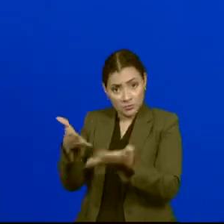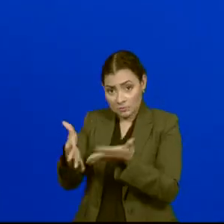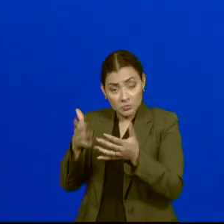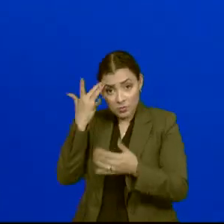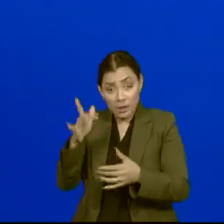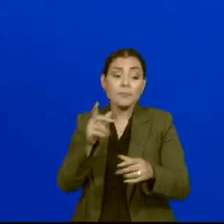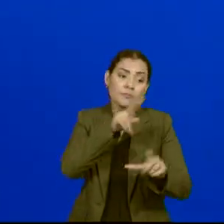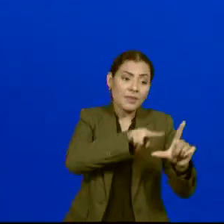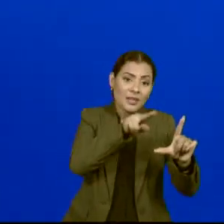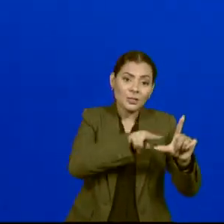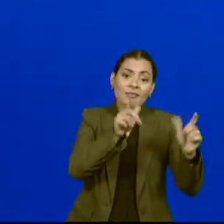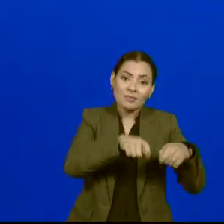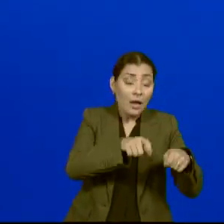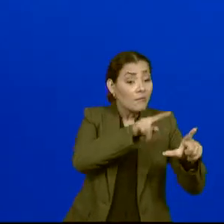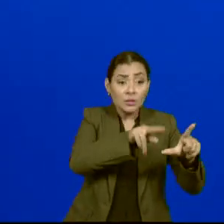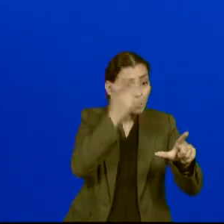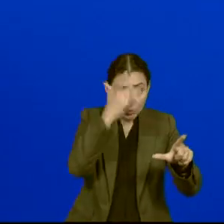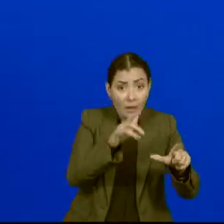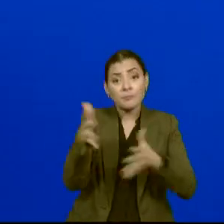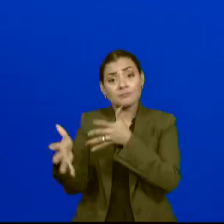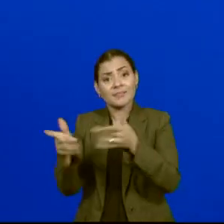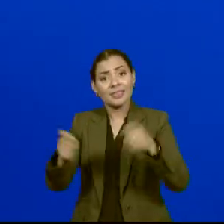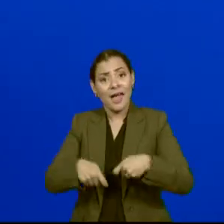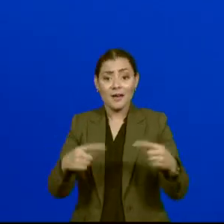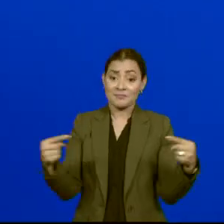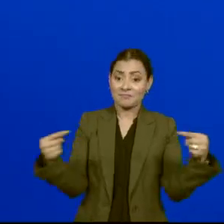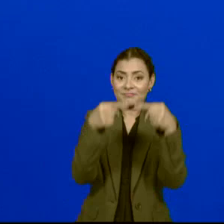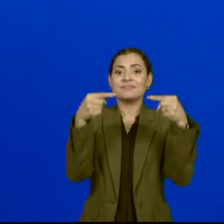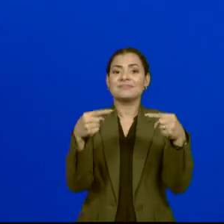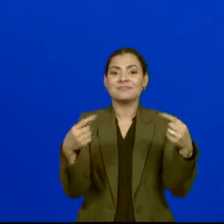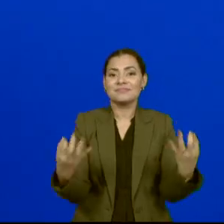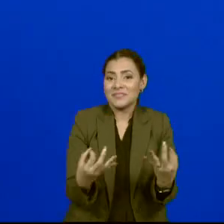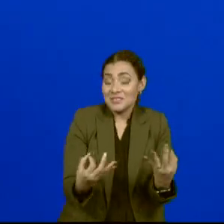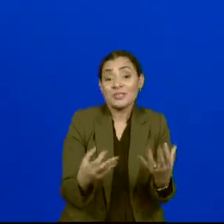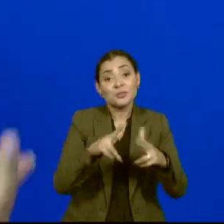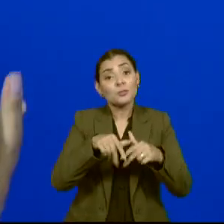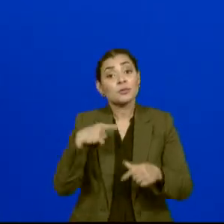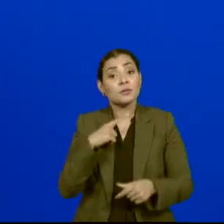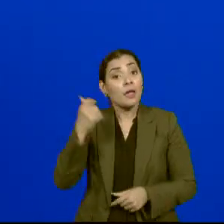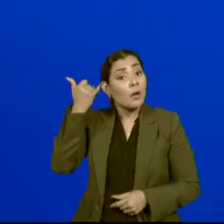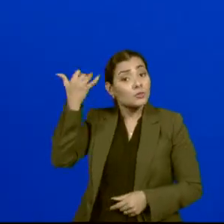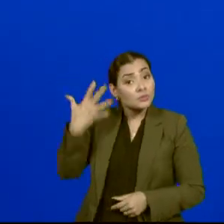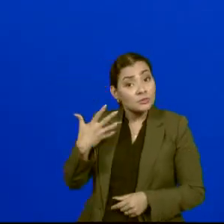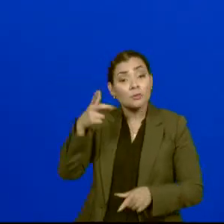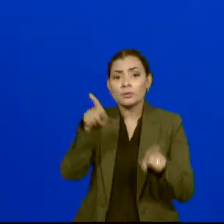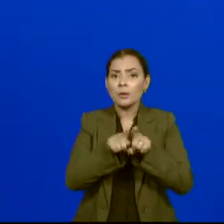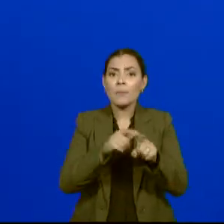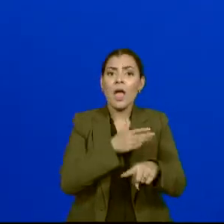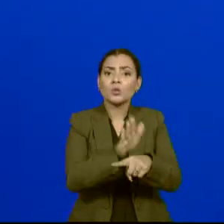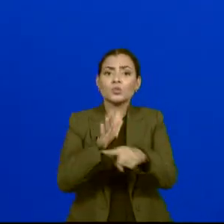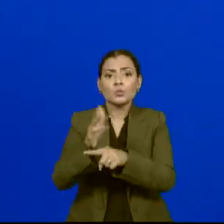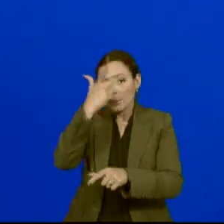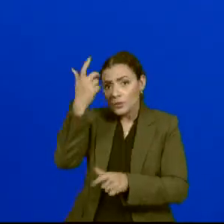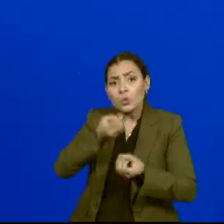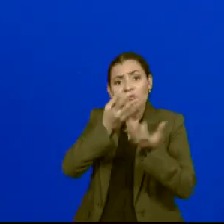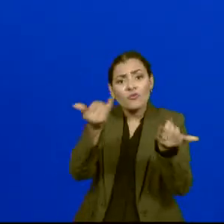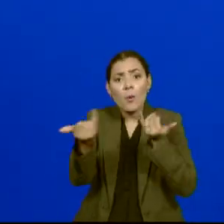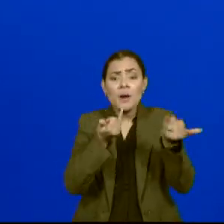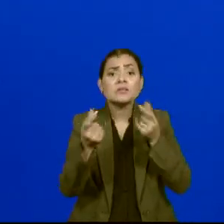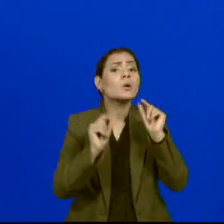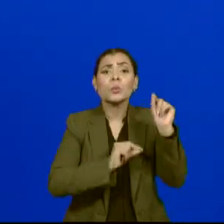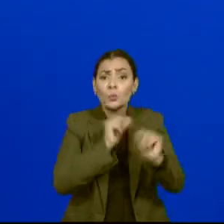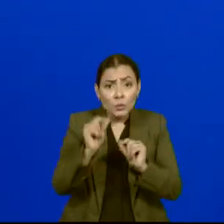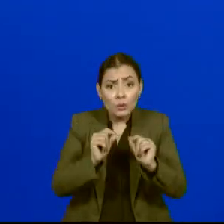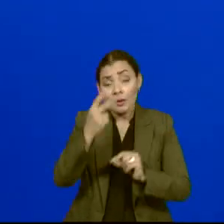sinais e a libras é para aqueles que não entendem o português, não sabem o português ainda. E a gente tem também a audiodescrição que facilita a informação para